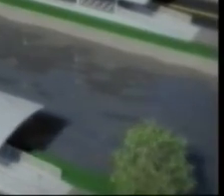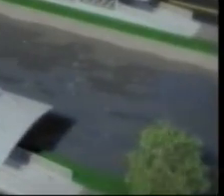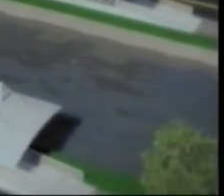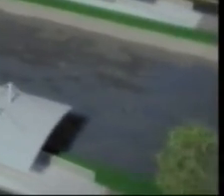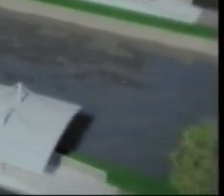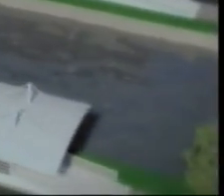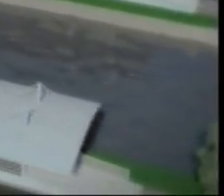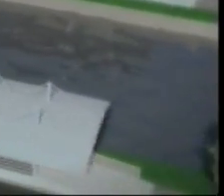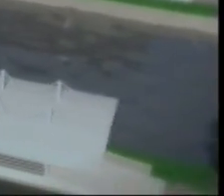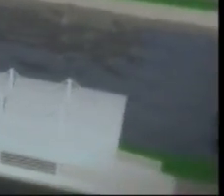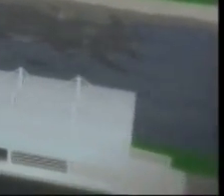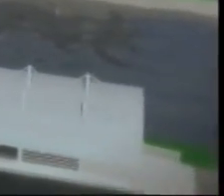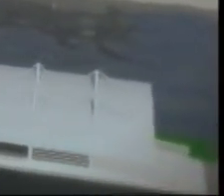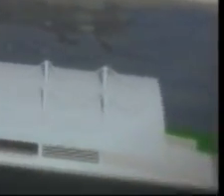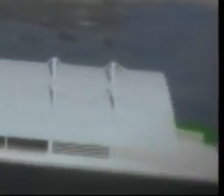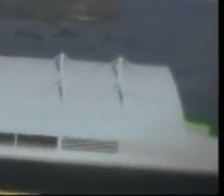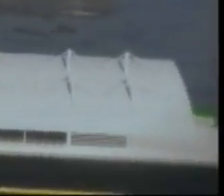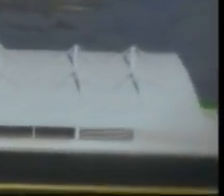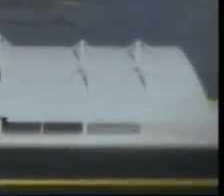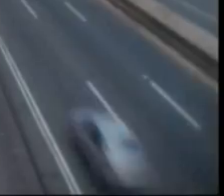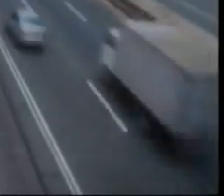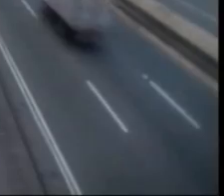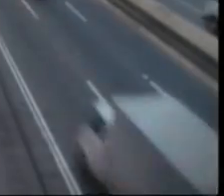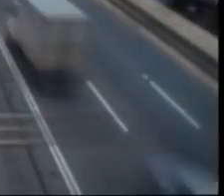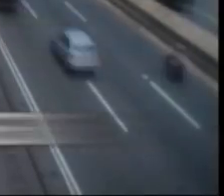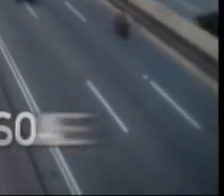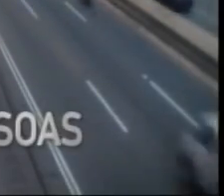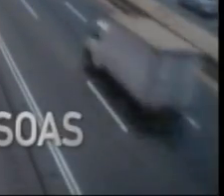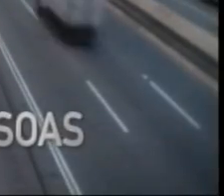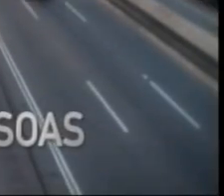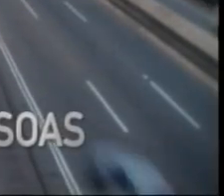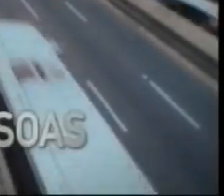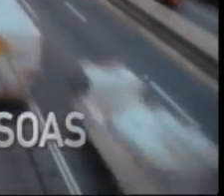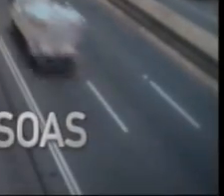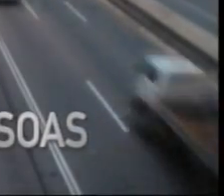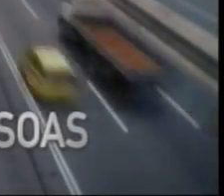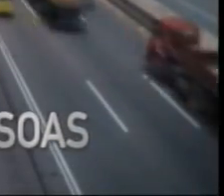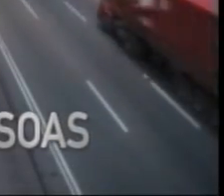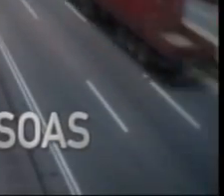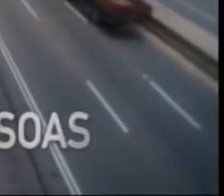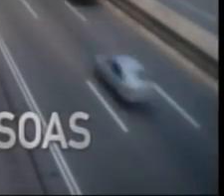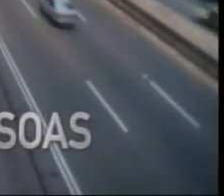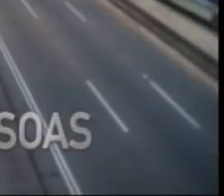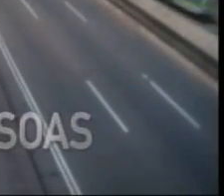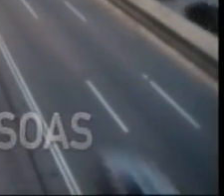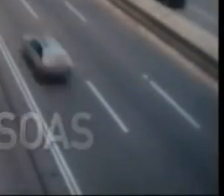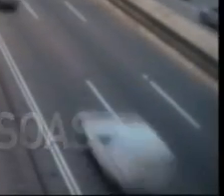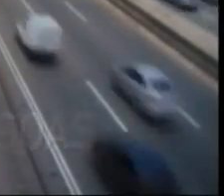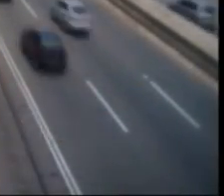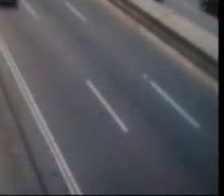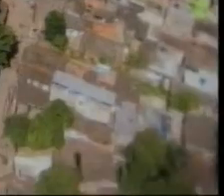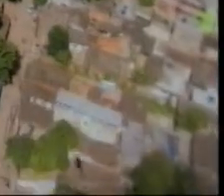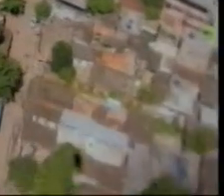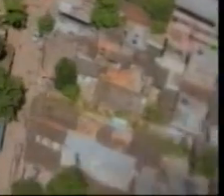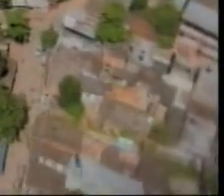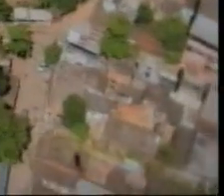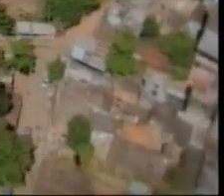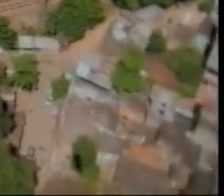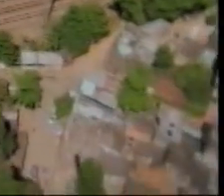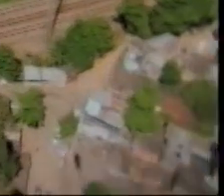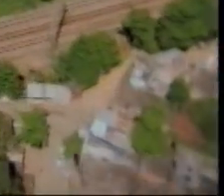Dos 4 BRTs é o que vai ter a maior demanda. Vai chegar a 900 mil pessoas dia. Você não vai ter sinal, você não vai